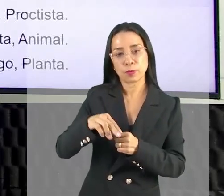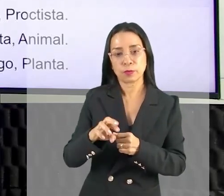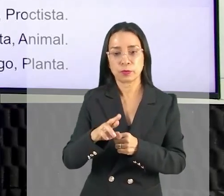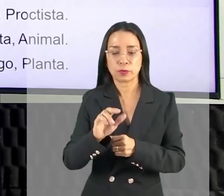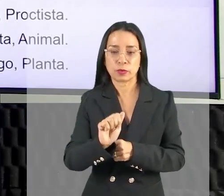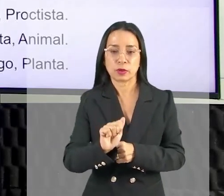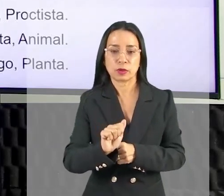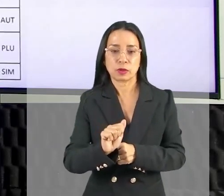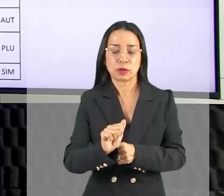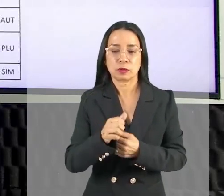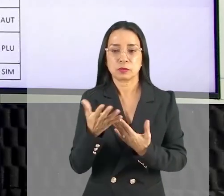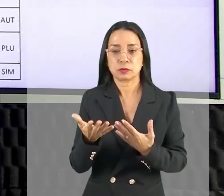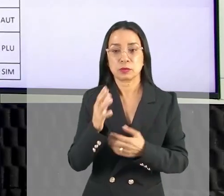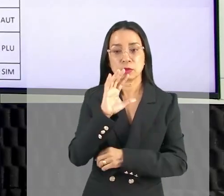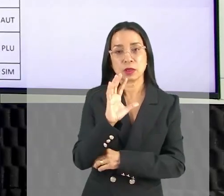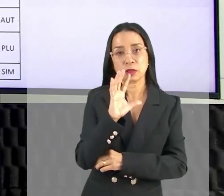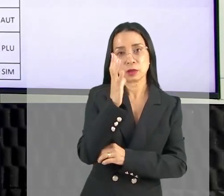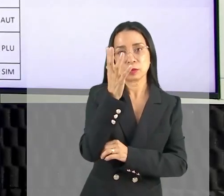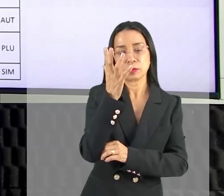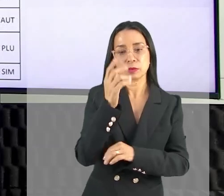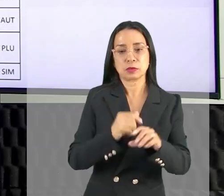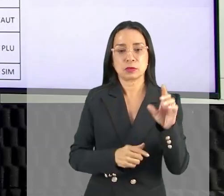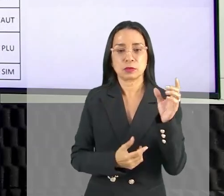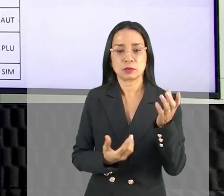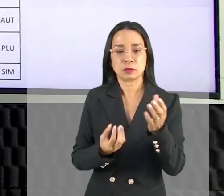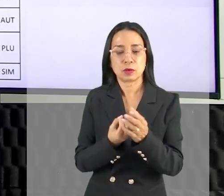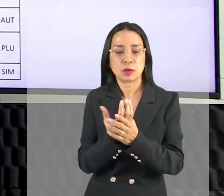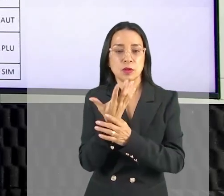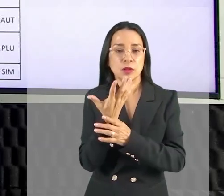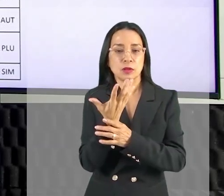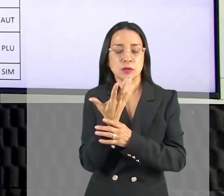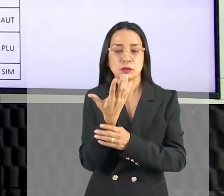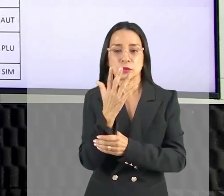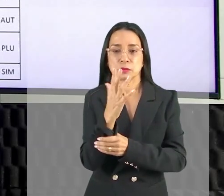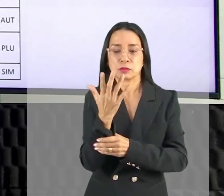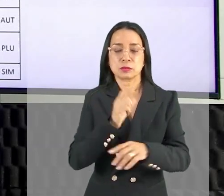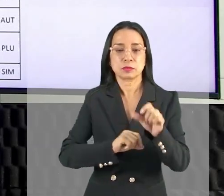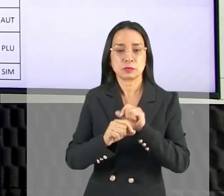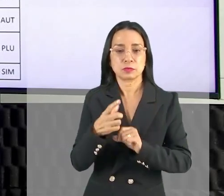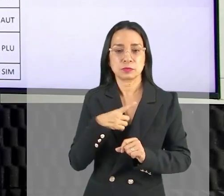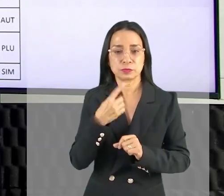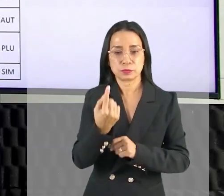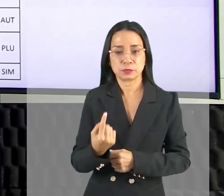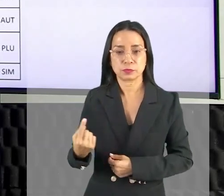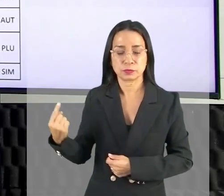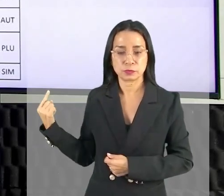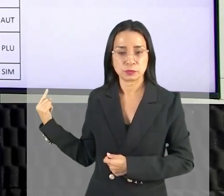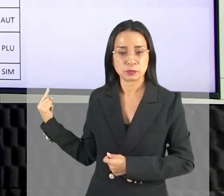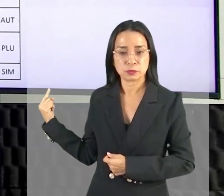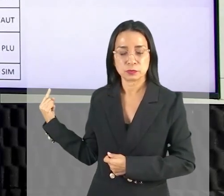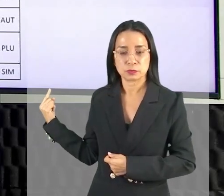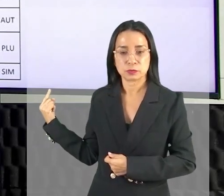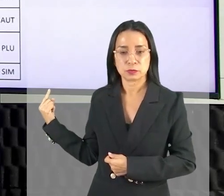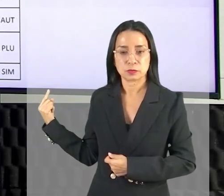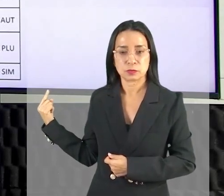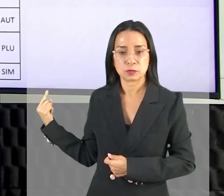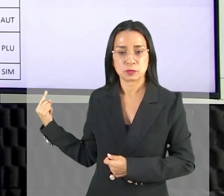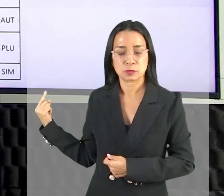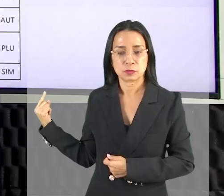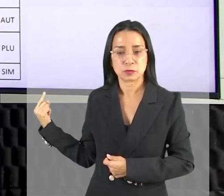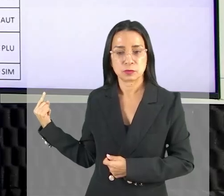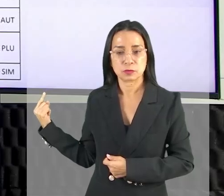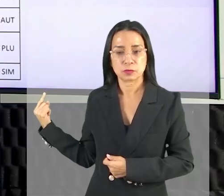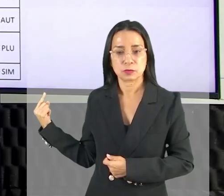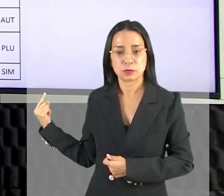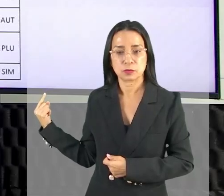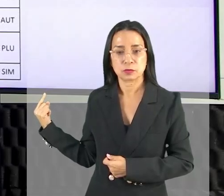coluna E, as plantas, vamos ver. Tem carioteca, parede celular, as células das plantas têm